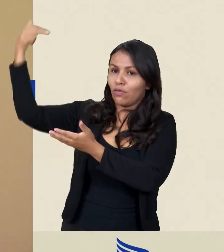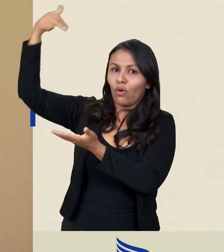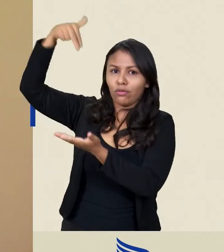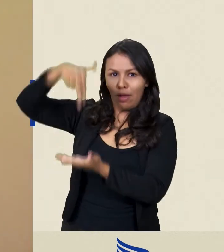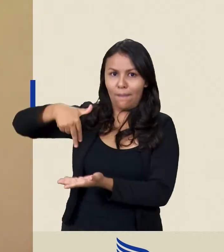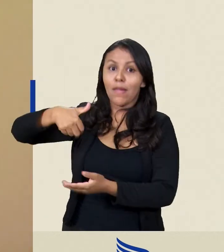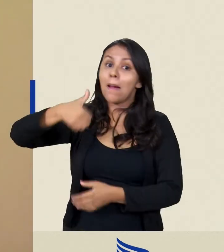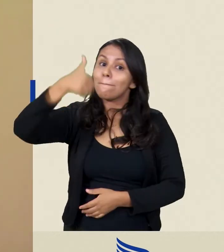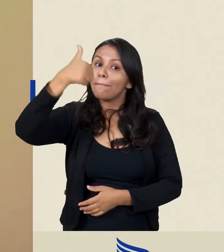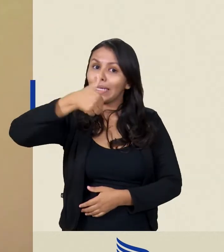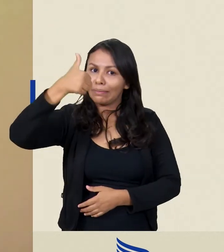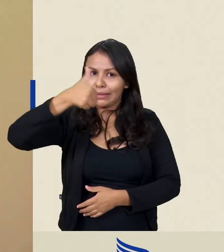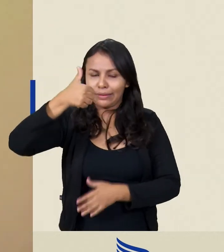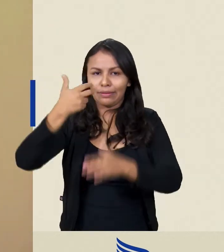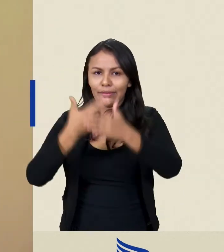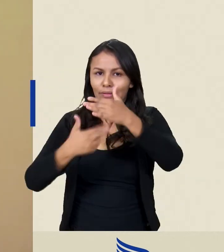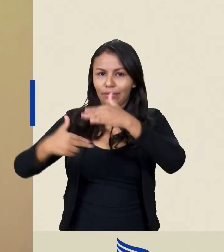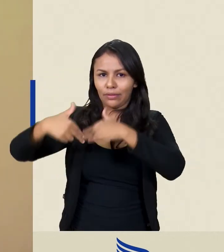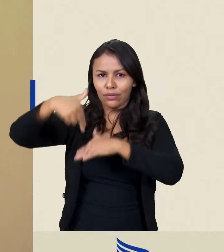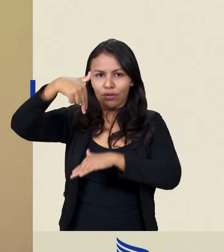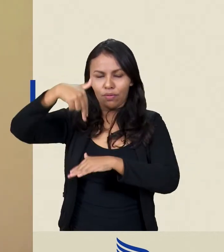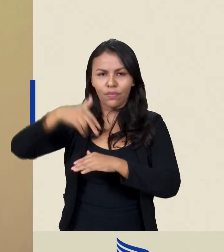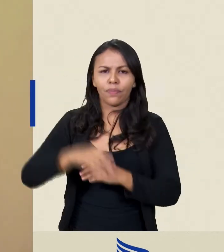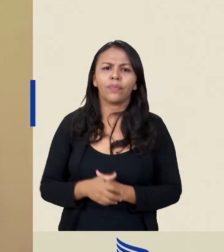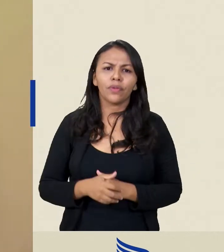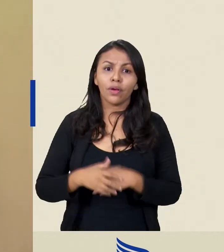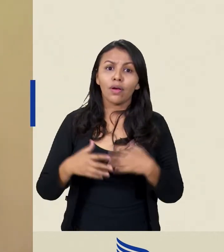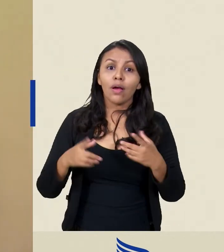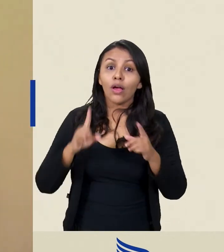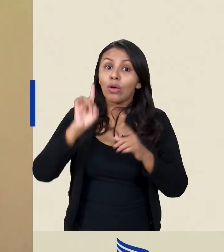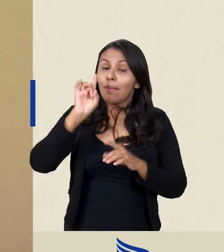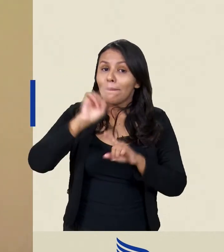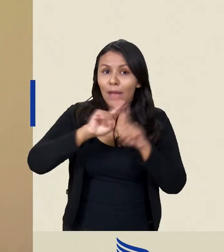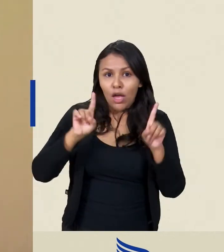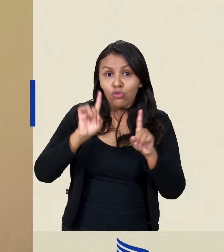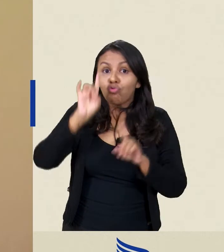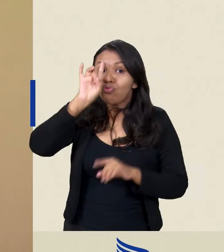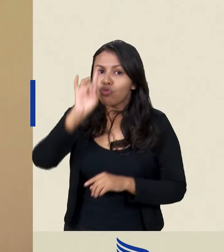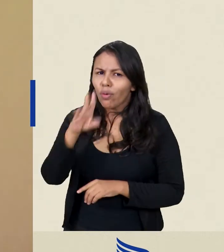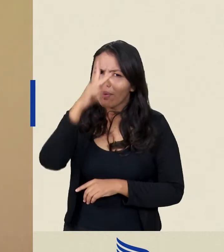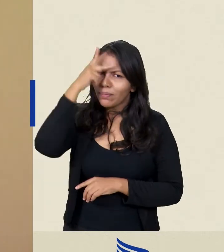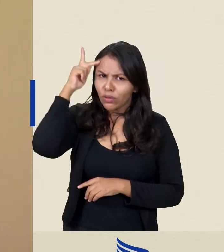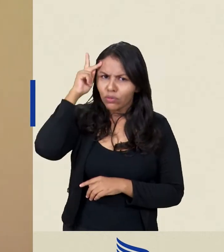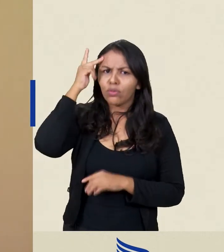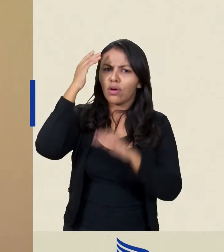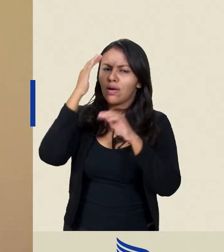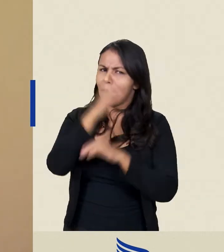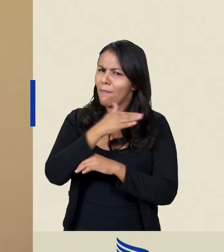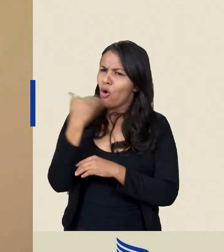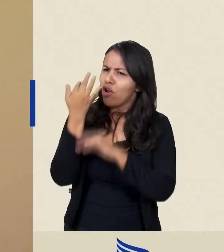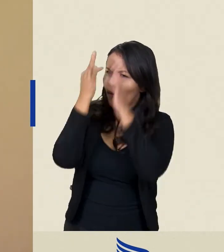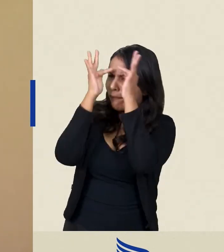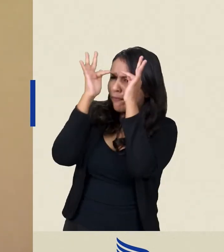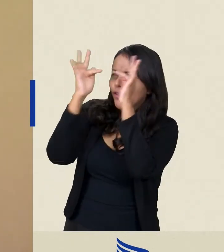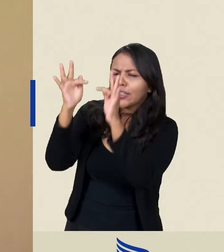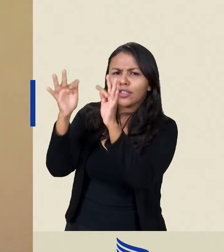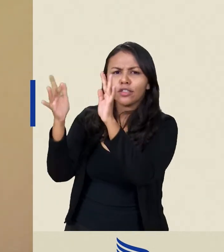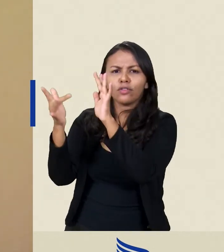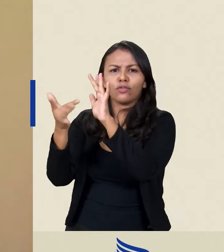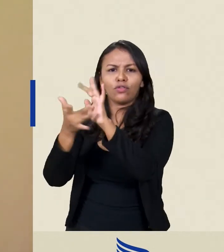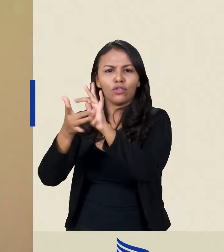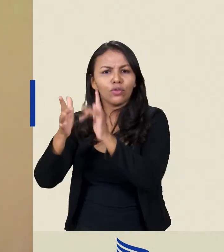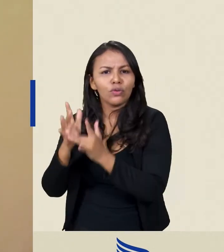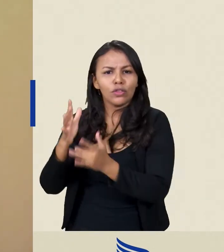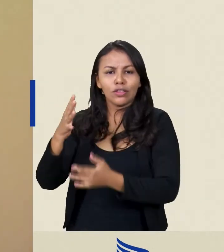ressurreição. Neste acontecimento, só os que morreram em Cristo, na condição de salvos,